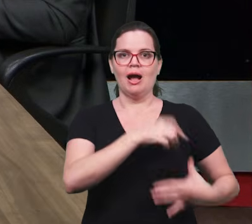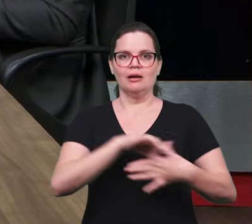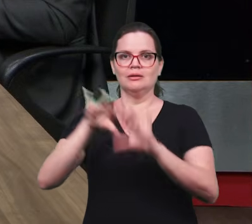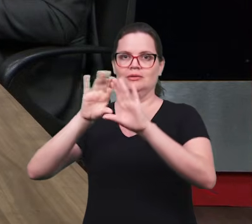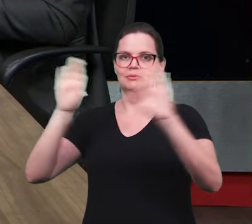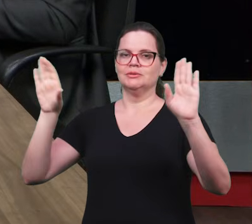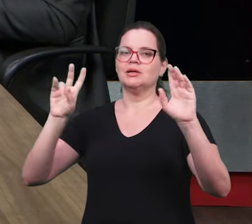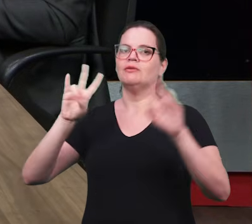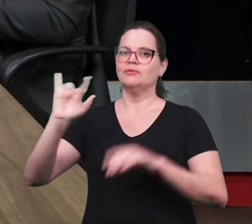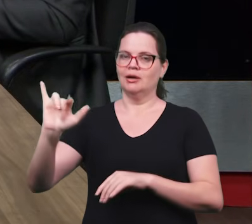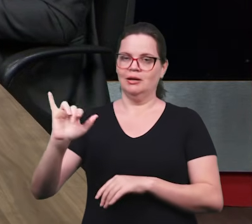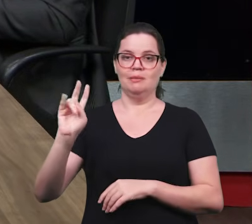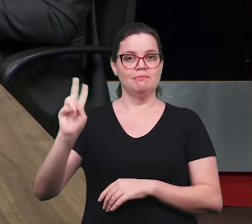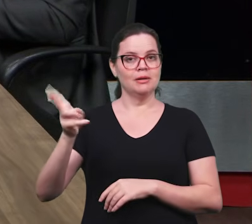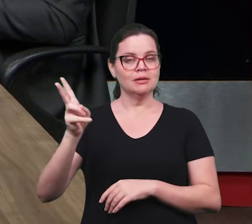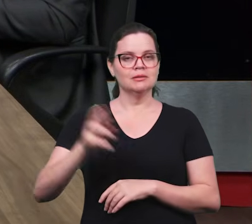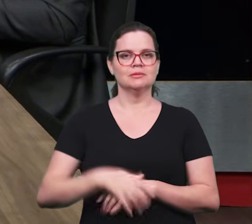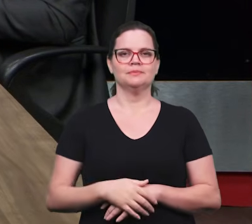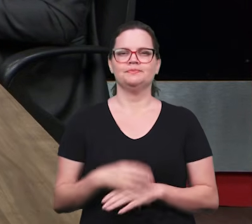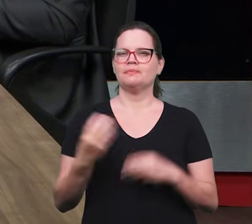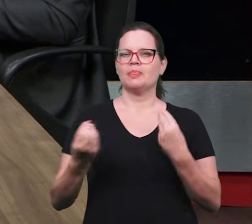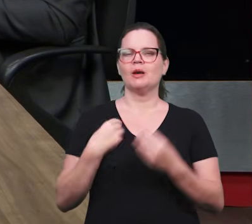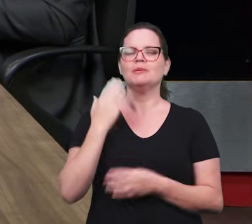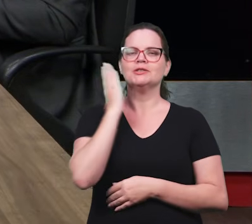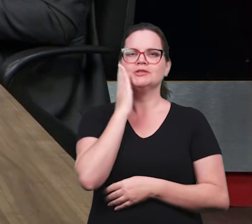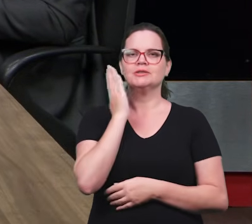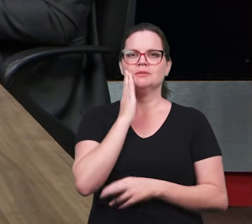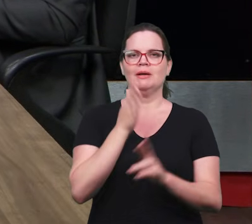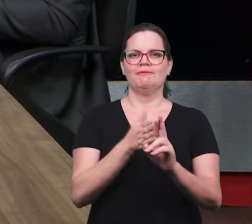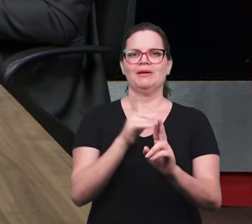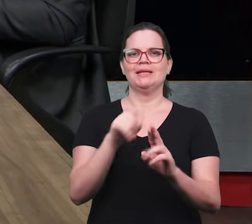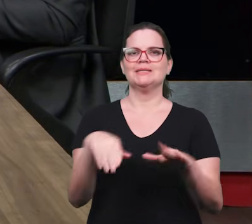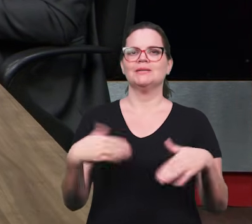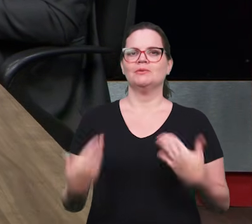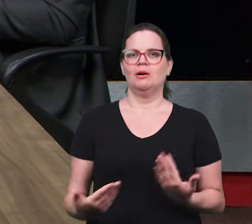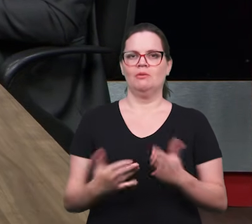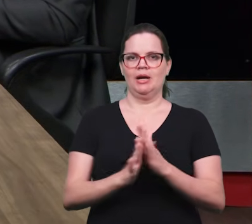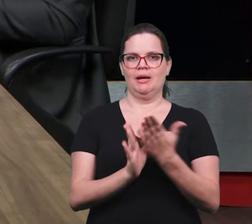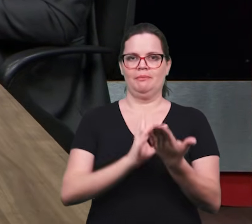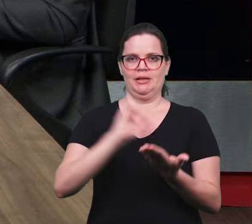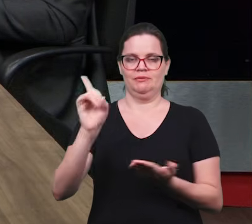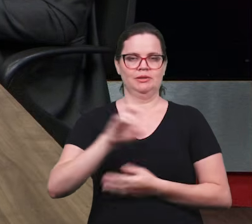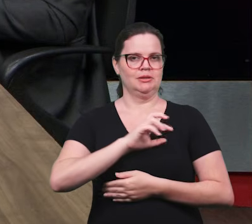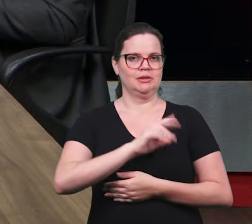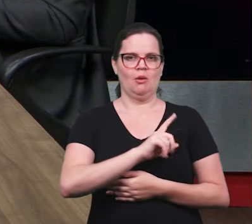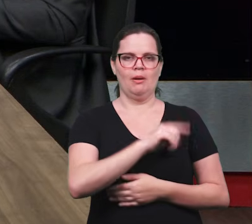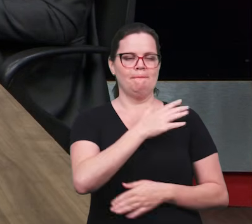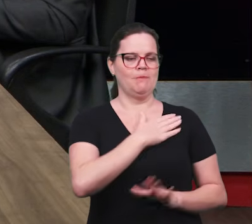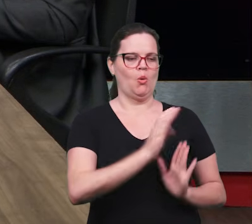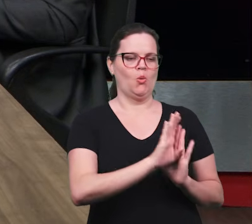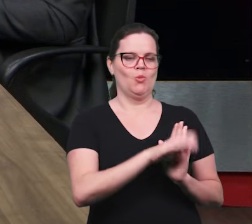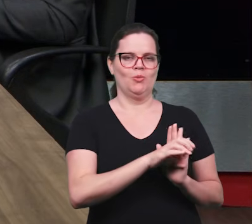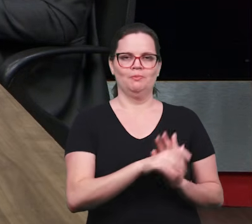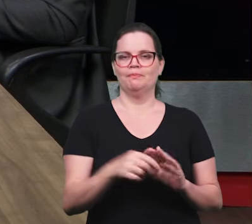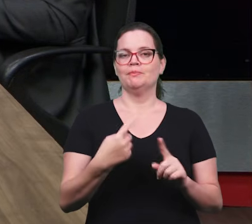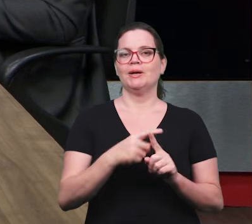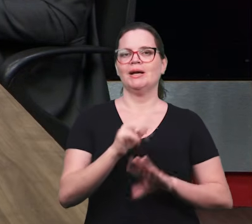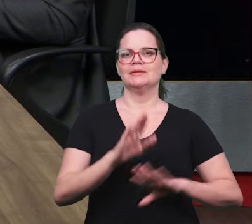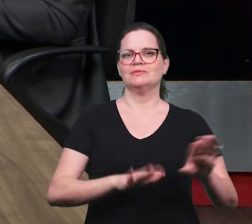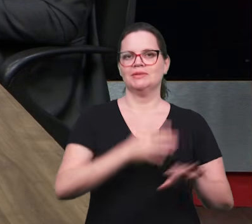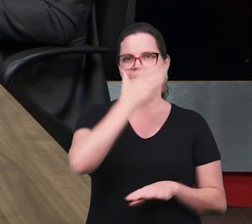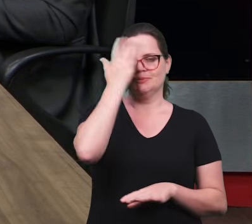levar o homem para a eternidade. E onde ela está baseada? Na palavra de Deus. E não em conceitos humanos. Às vezes a gente vem trazendo, alguma pessoa